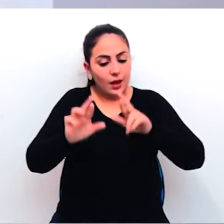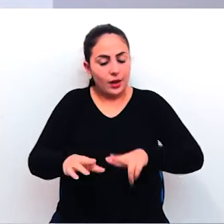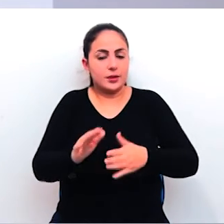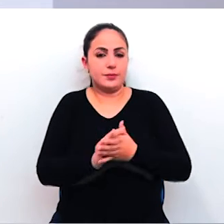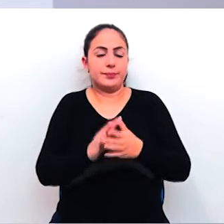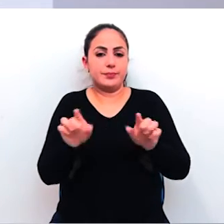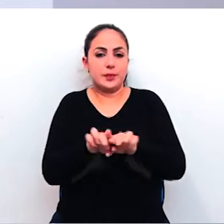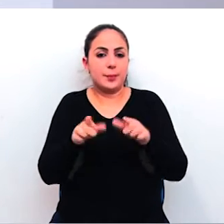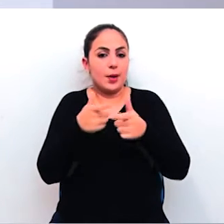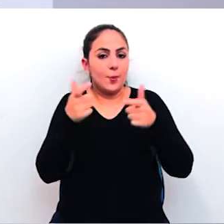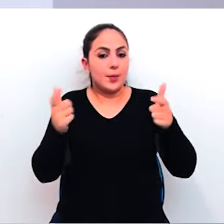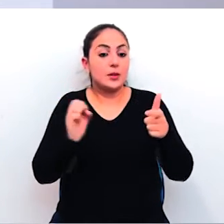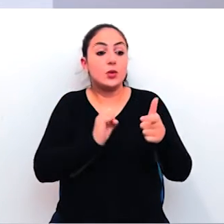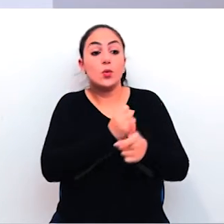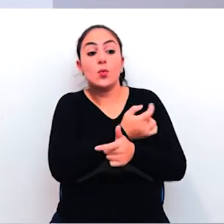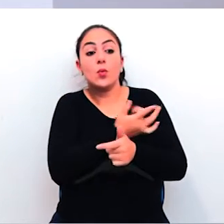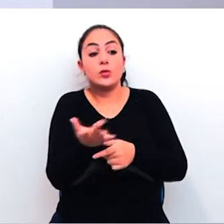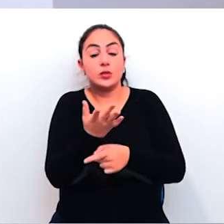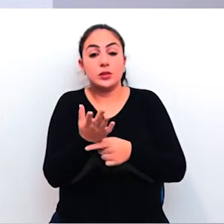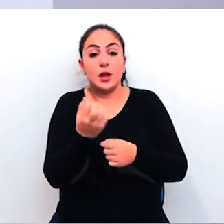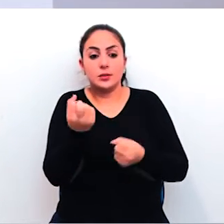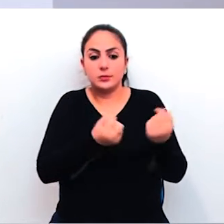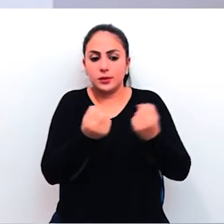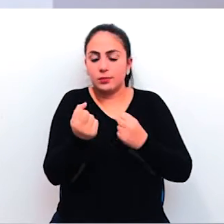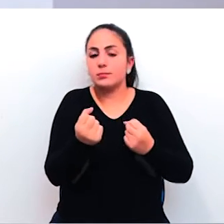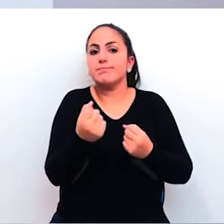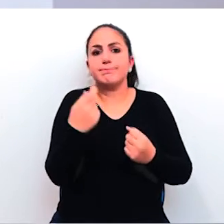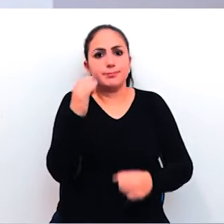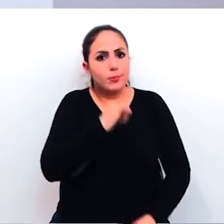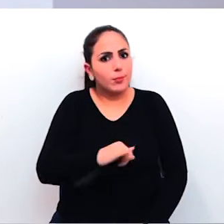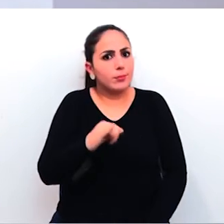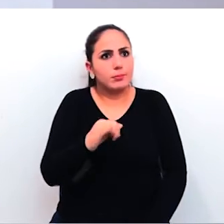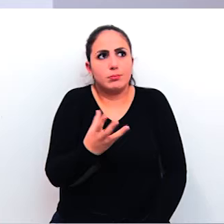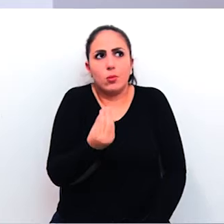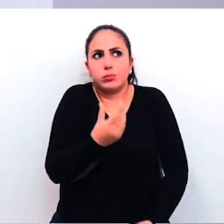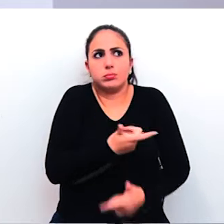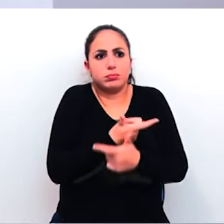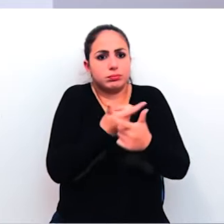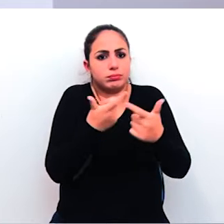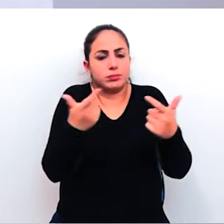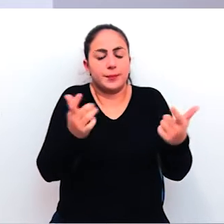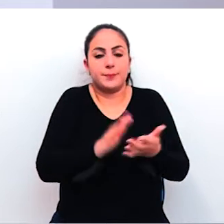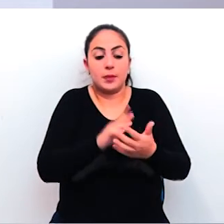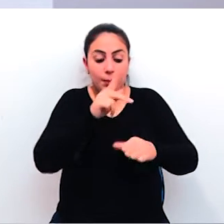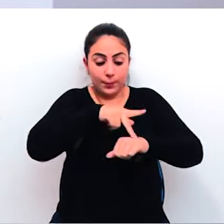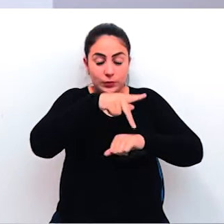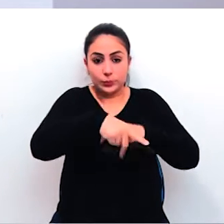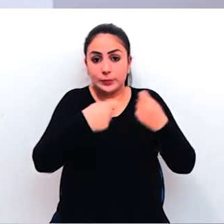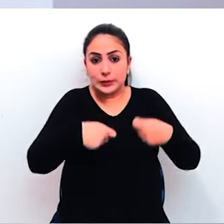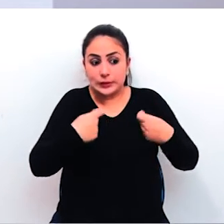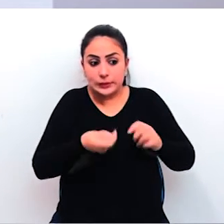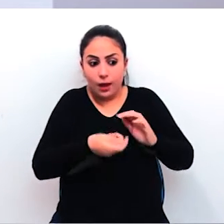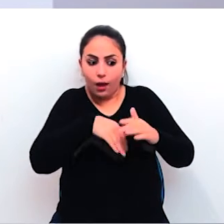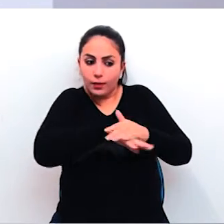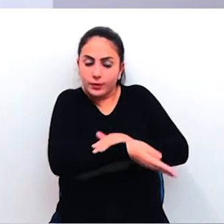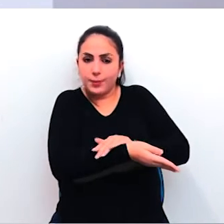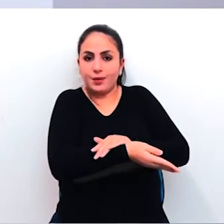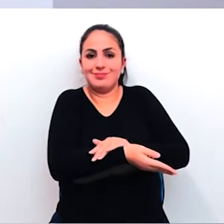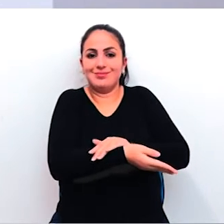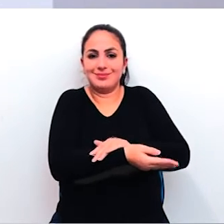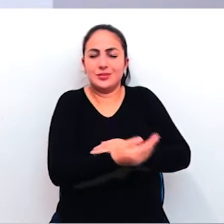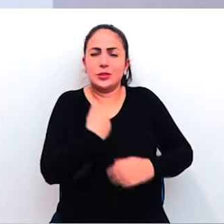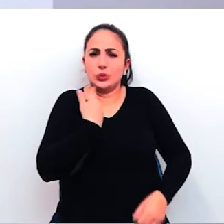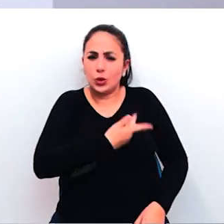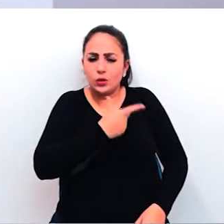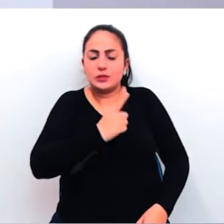nessa área o aumento da quantidade de veículos é inegável nos últimos anos passando precisa se adequar a isso